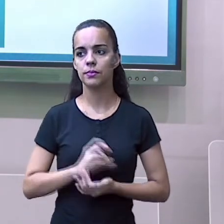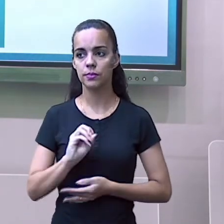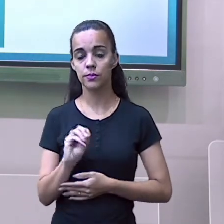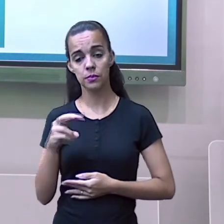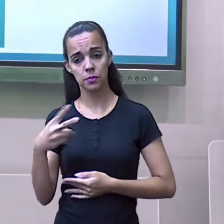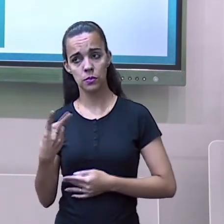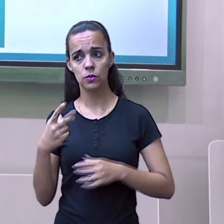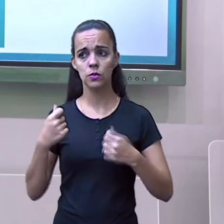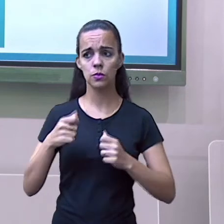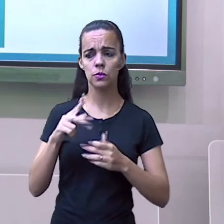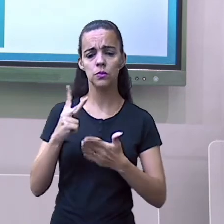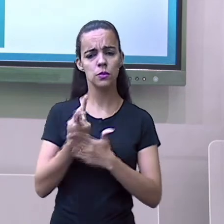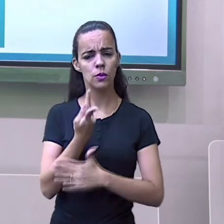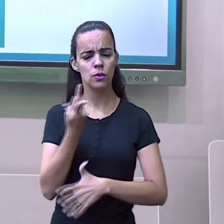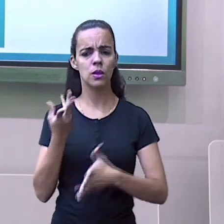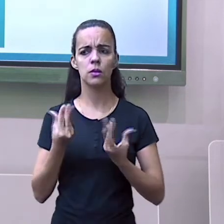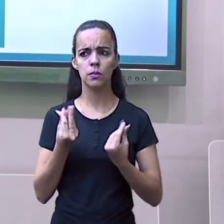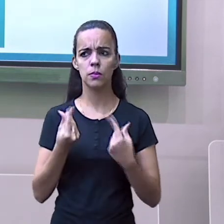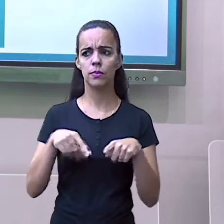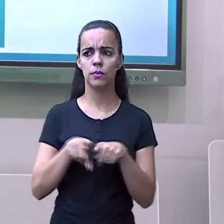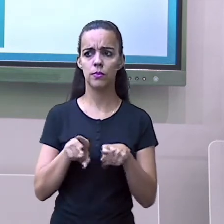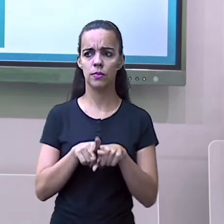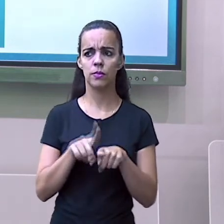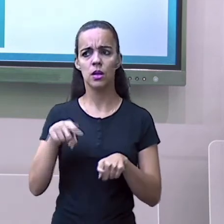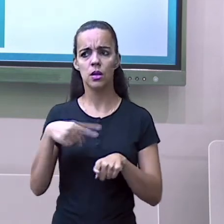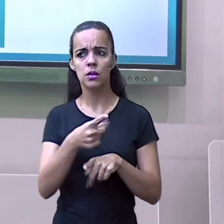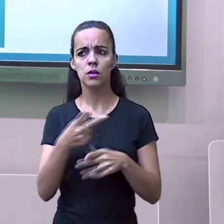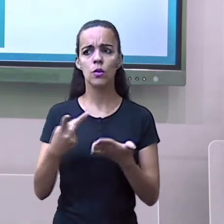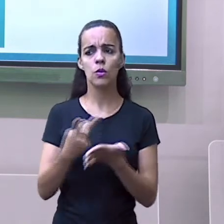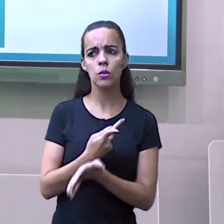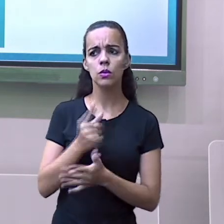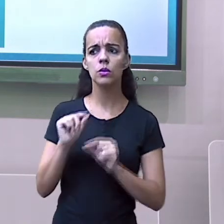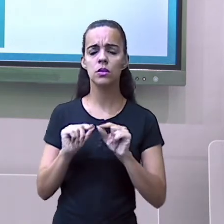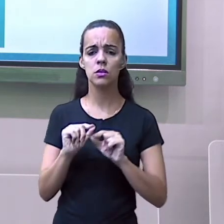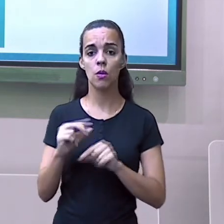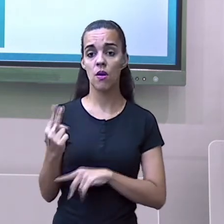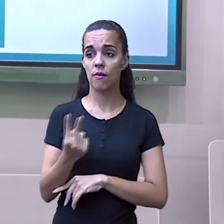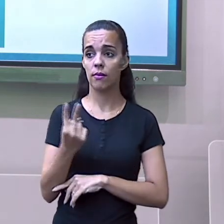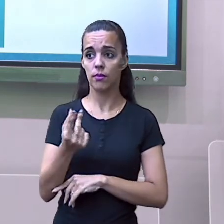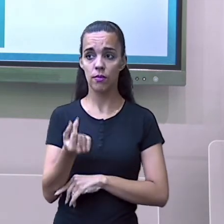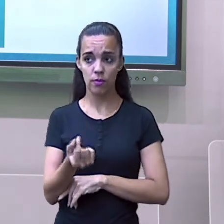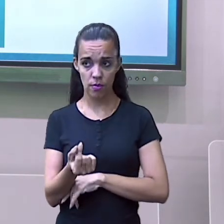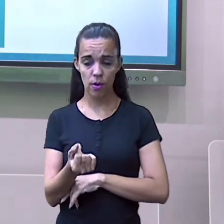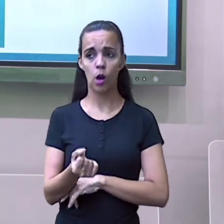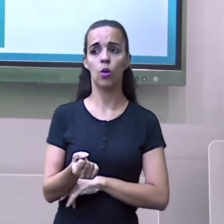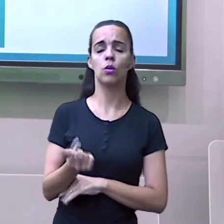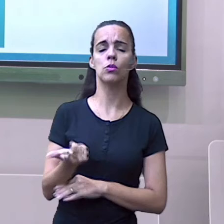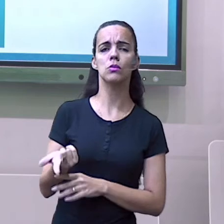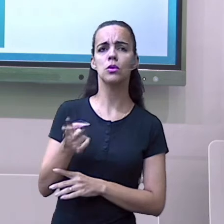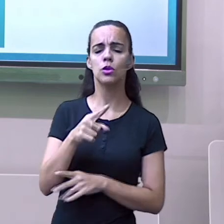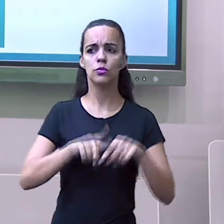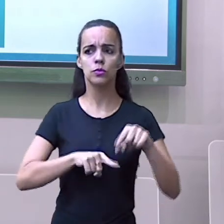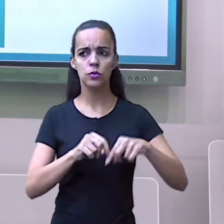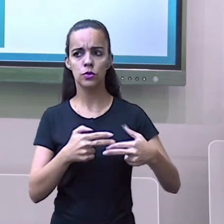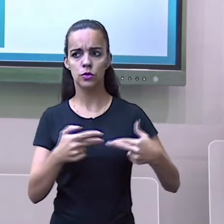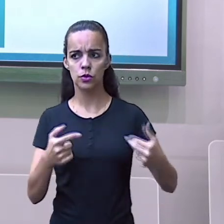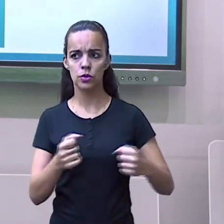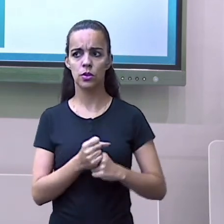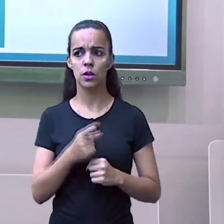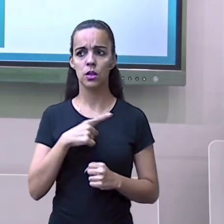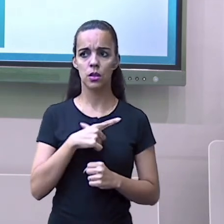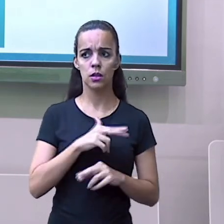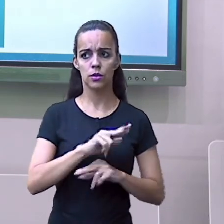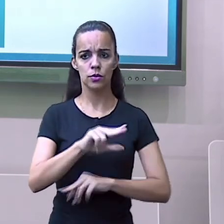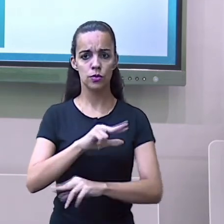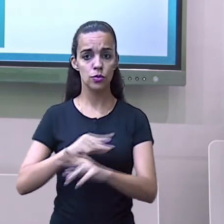Outra coisa que acontece muito enquanto consumidores são os valores de produtos ou serviços diferentes